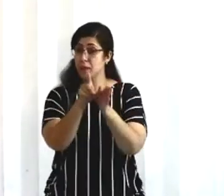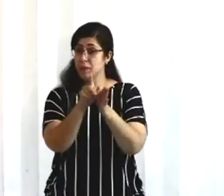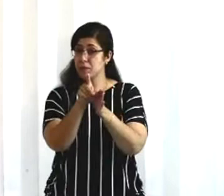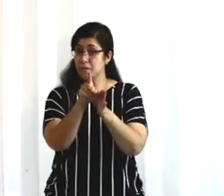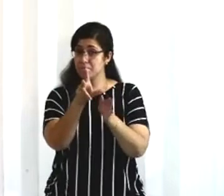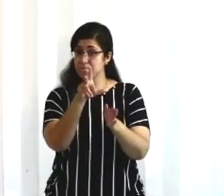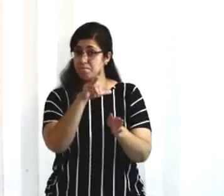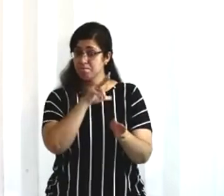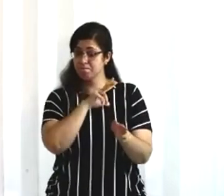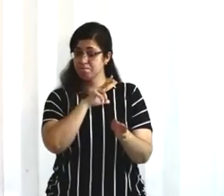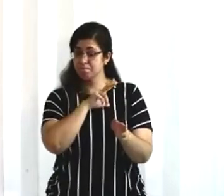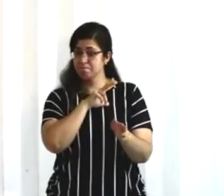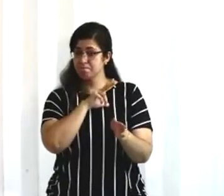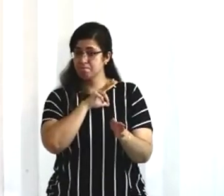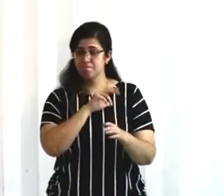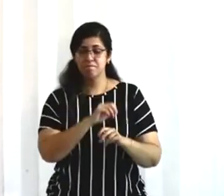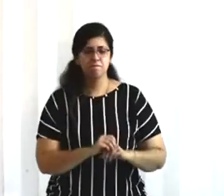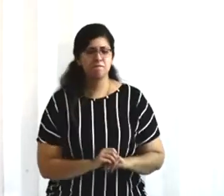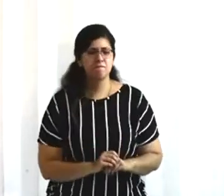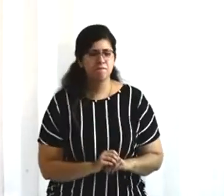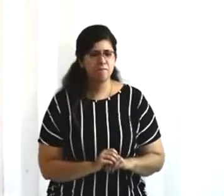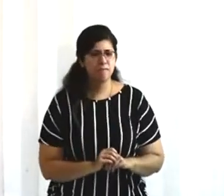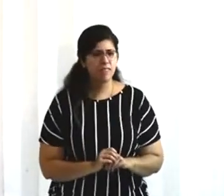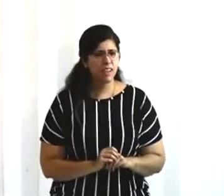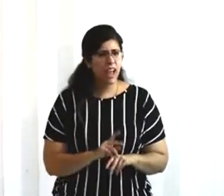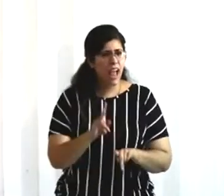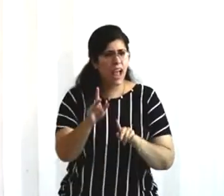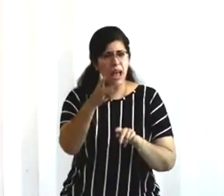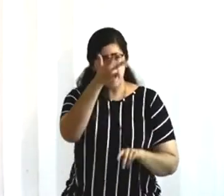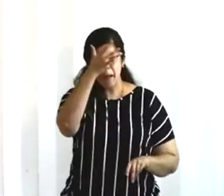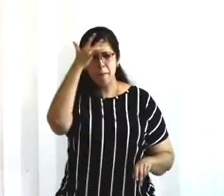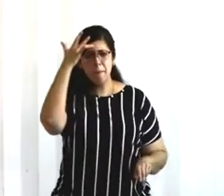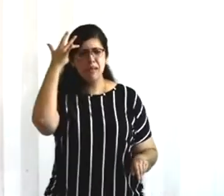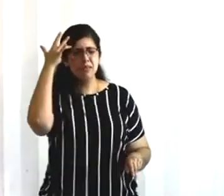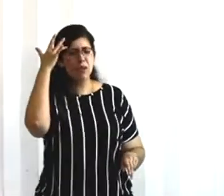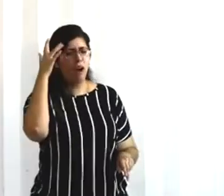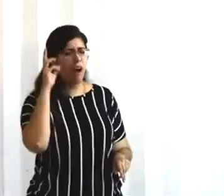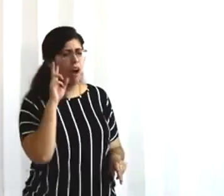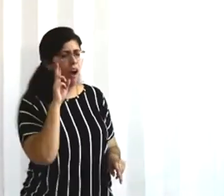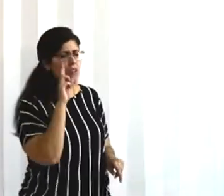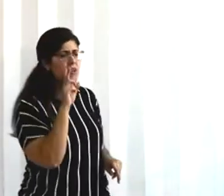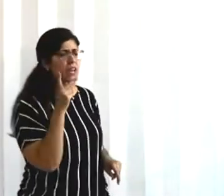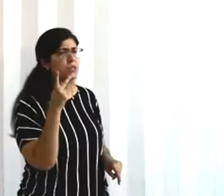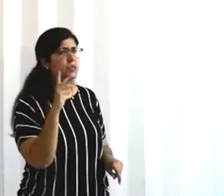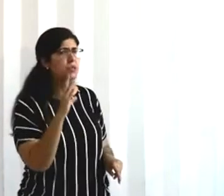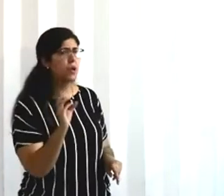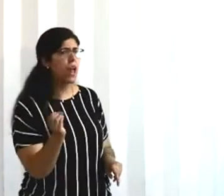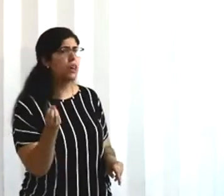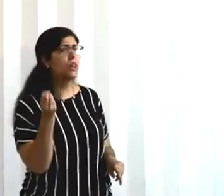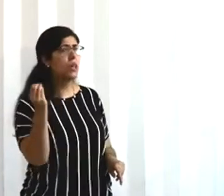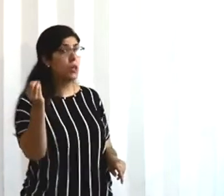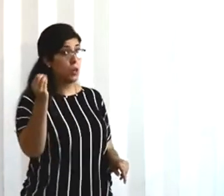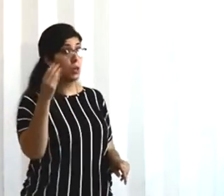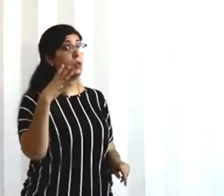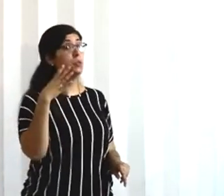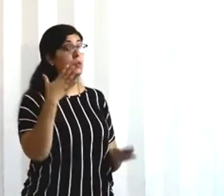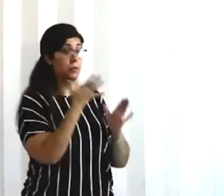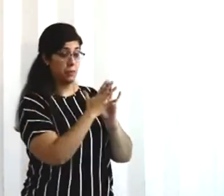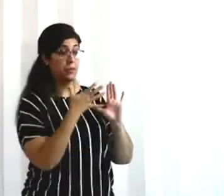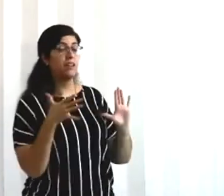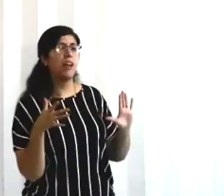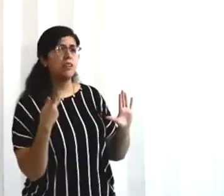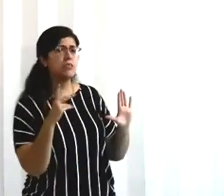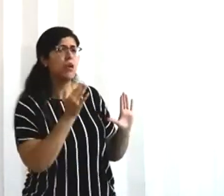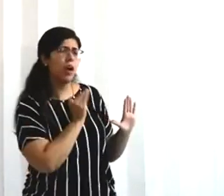as pessoas estão olhando para você, para o seu coração, estão enxergando a luz? Ou estão enxergando um coração que ainda anda